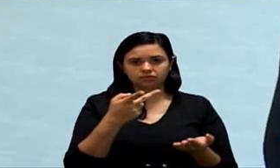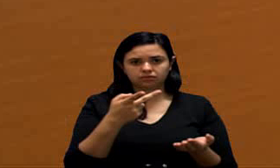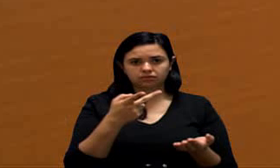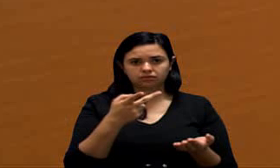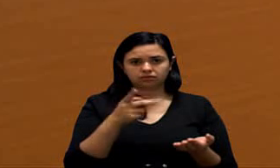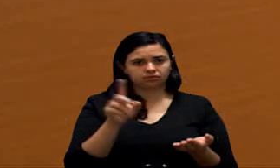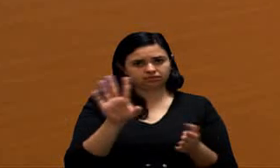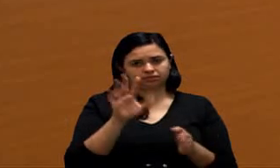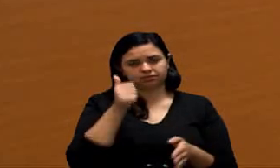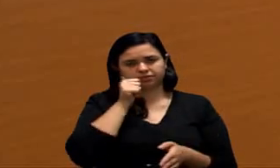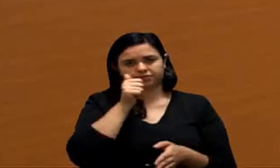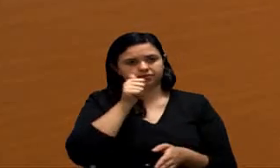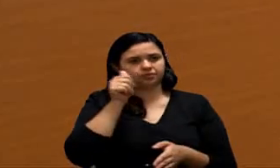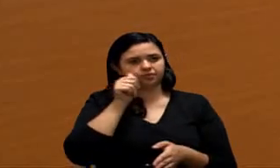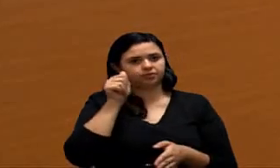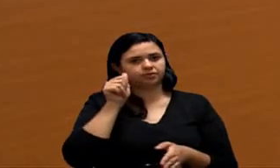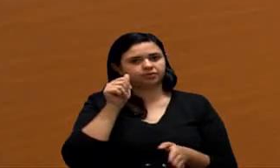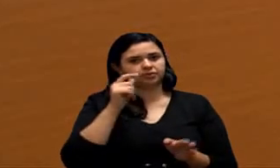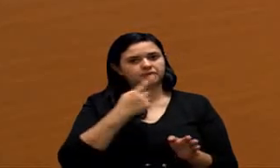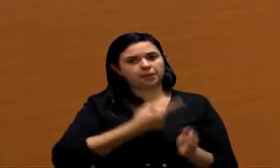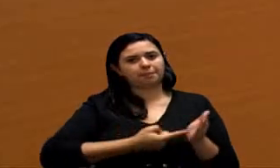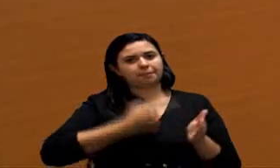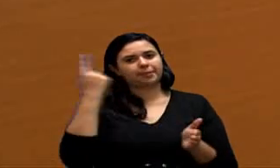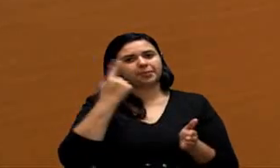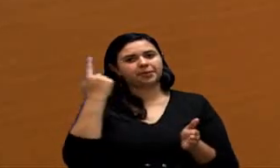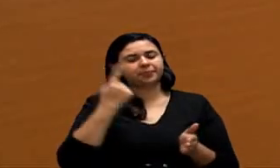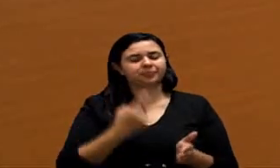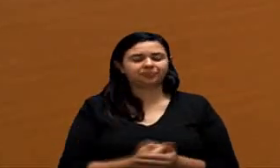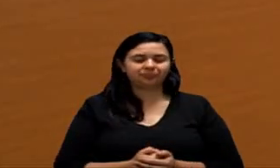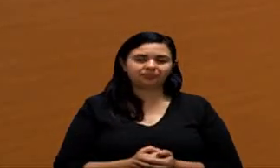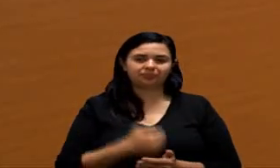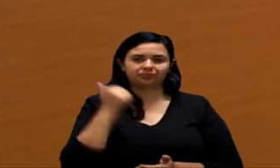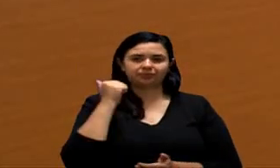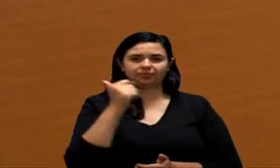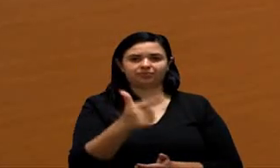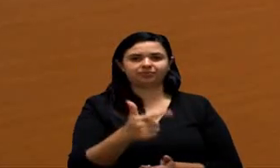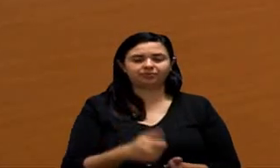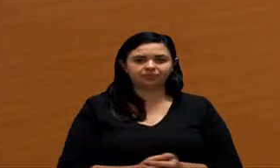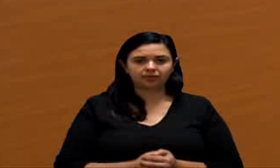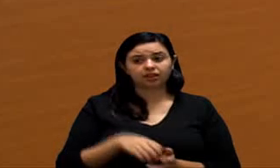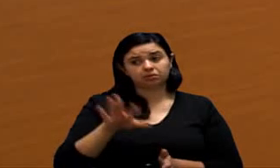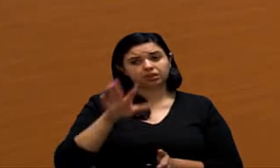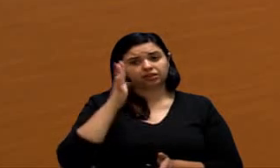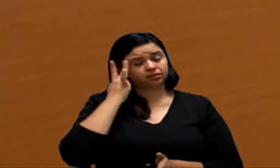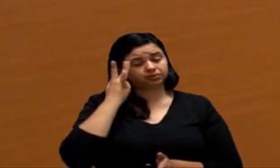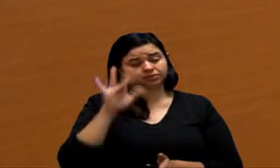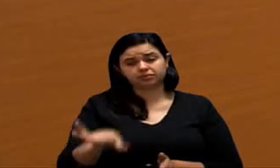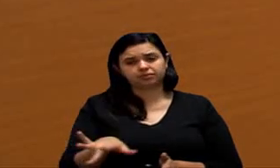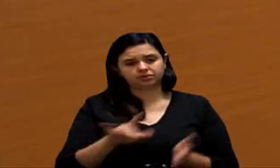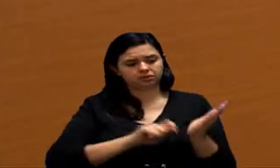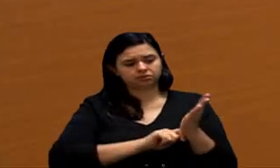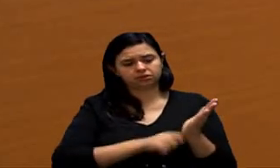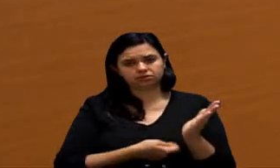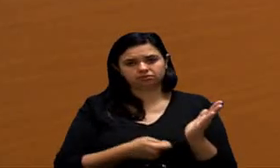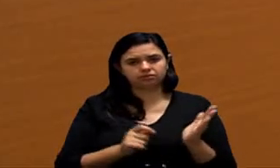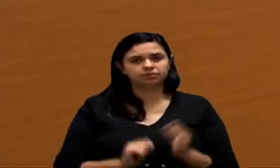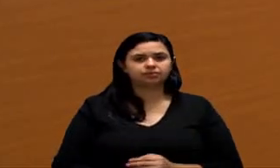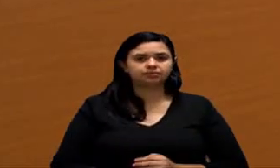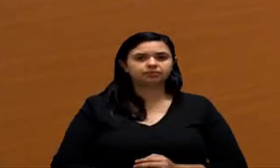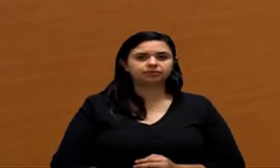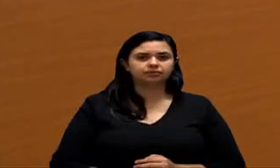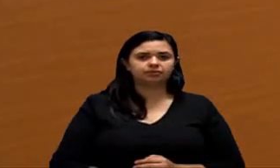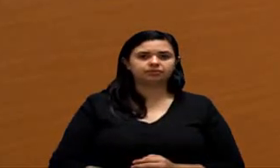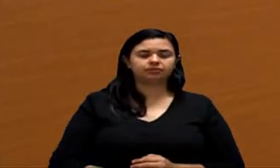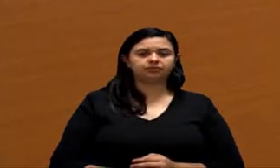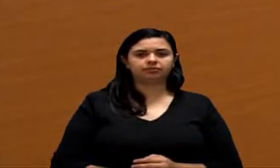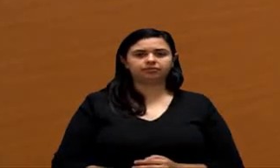têm preferência, né? Vamos. Olha só. Que só. Não é, eu não sabia da sua inscrição, viu, vereadora? Então, porque hoje senão fica parecendo ecológica.